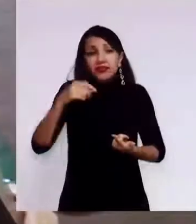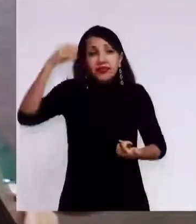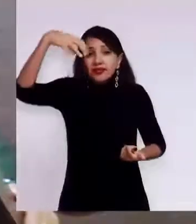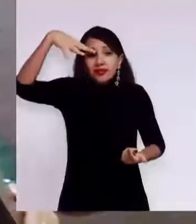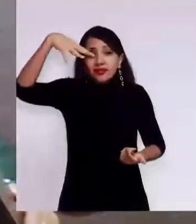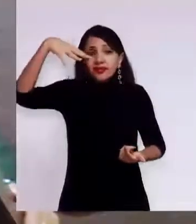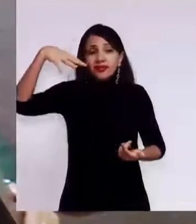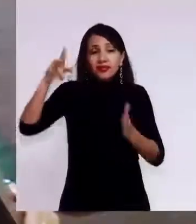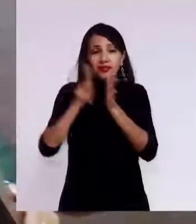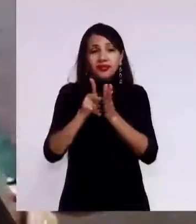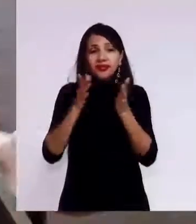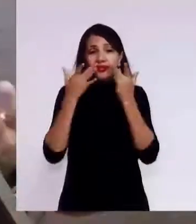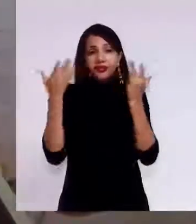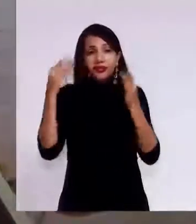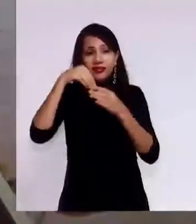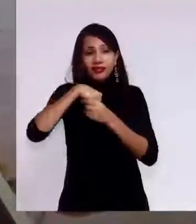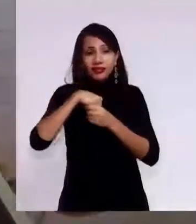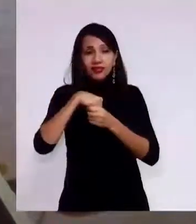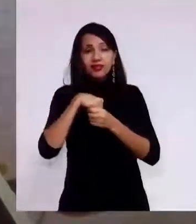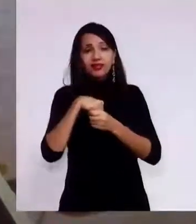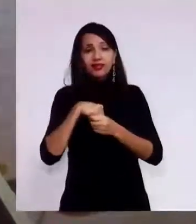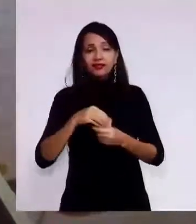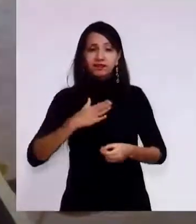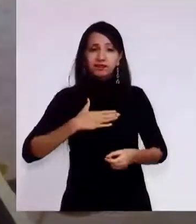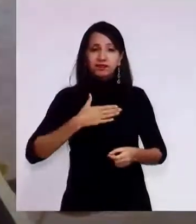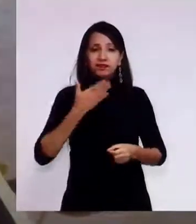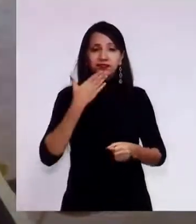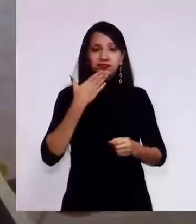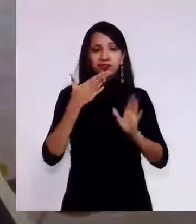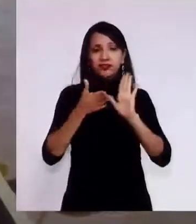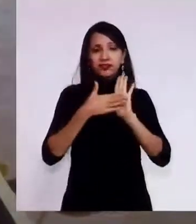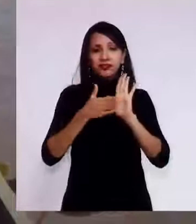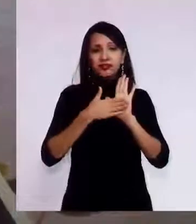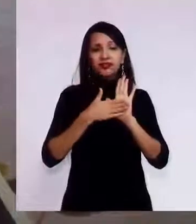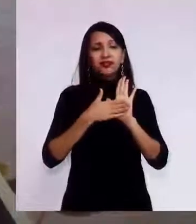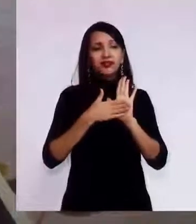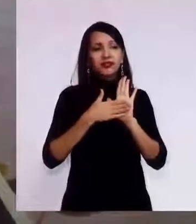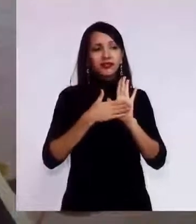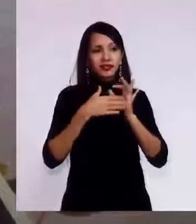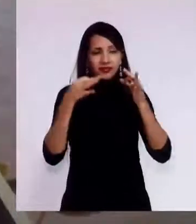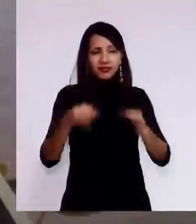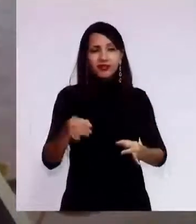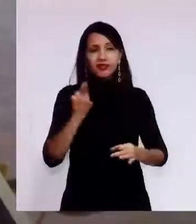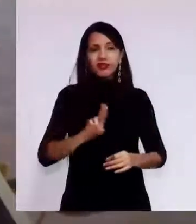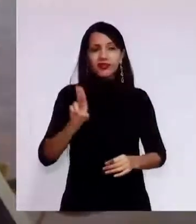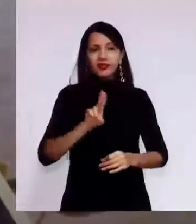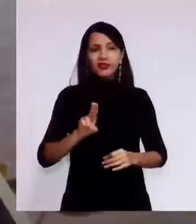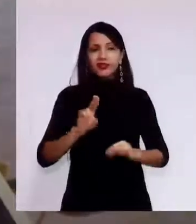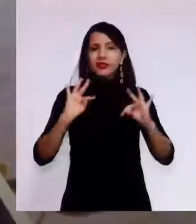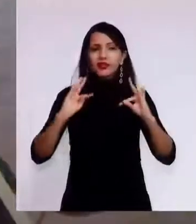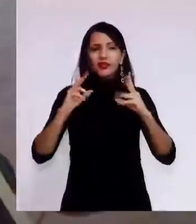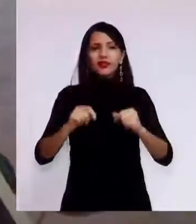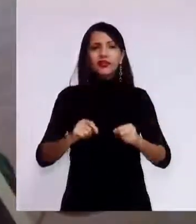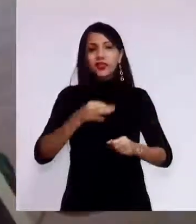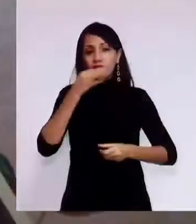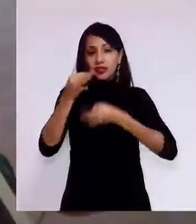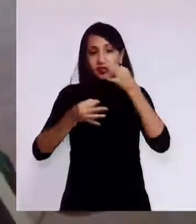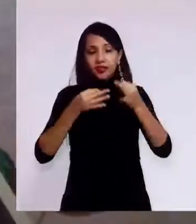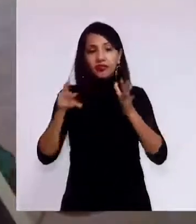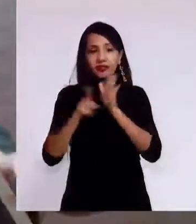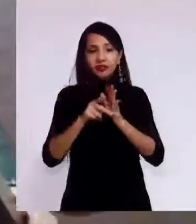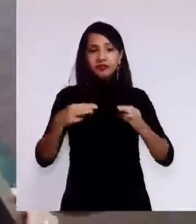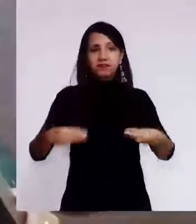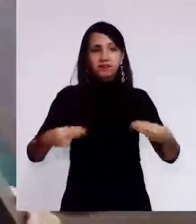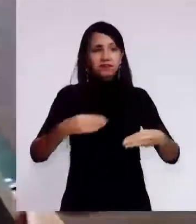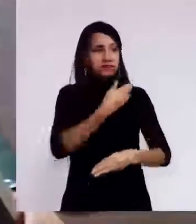teatro. Então, a minha sugestão é que, de fato, utilize bem todas as dicas do Ministério